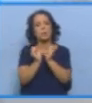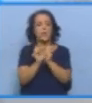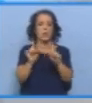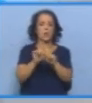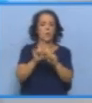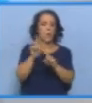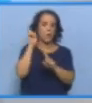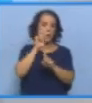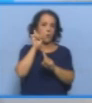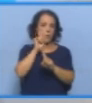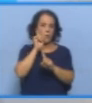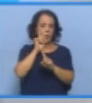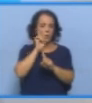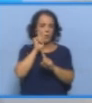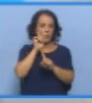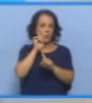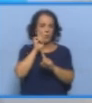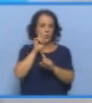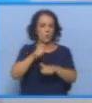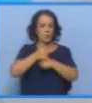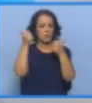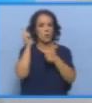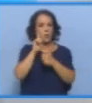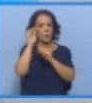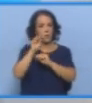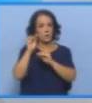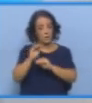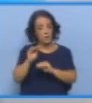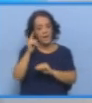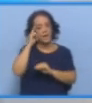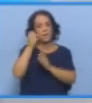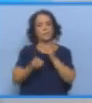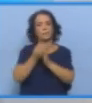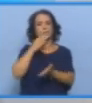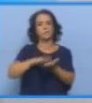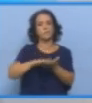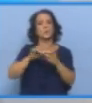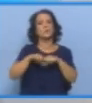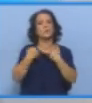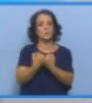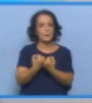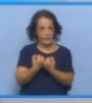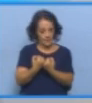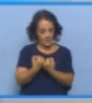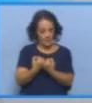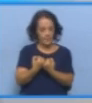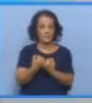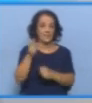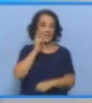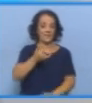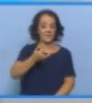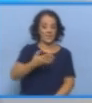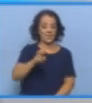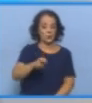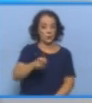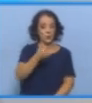qualificados, mais qualificados. Então criámos um restaurante social que no dia 27 de junho